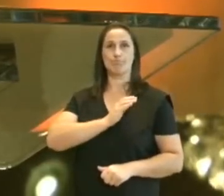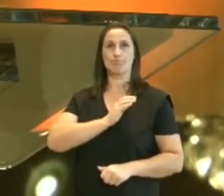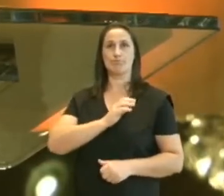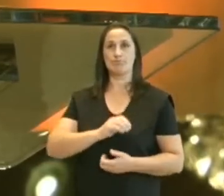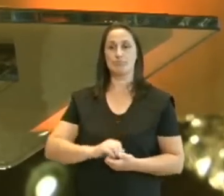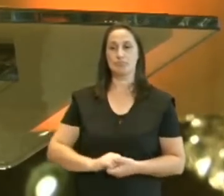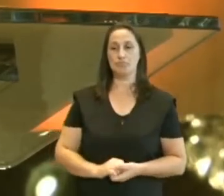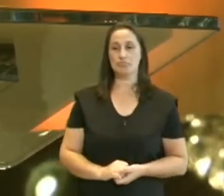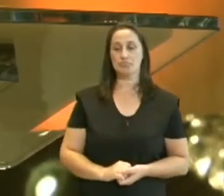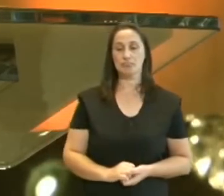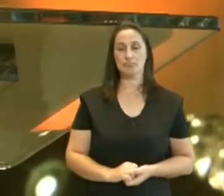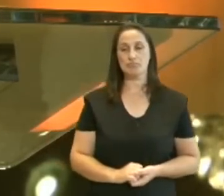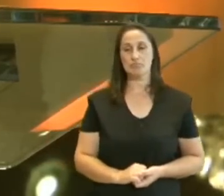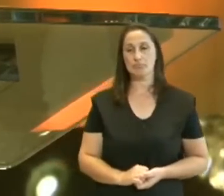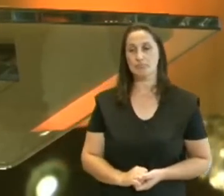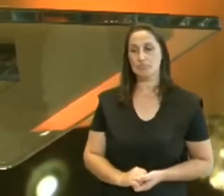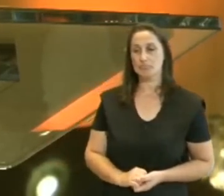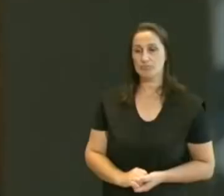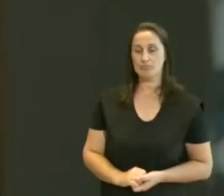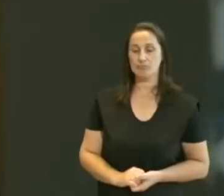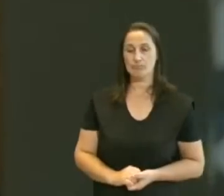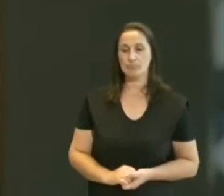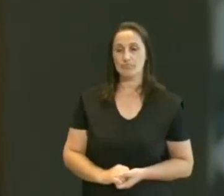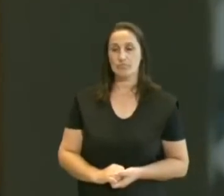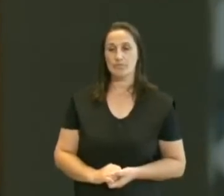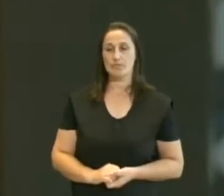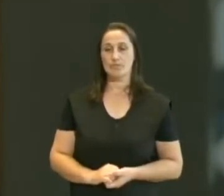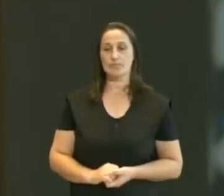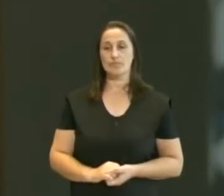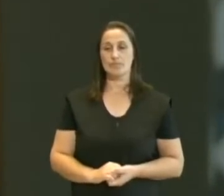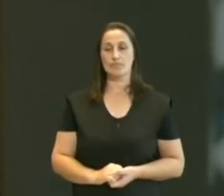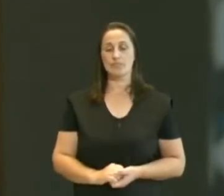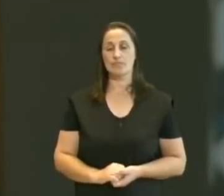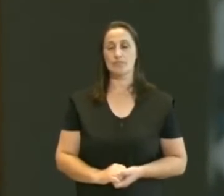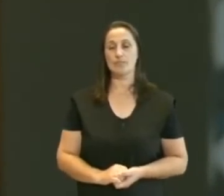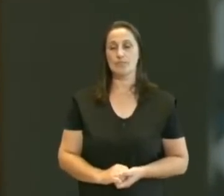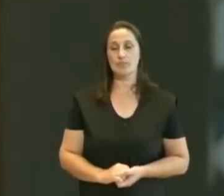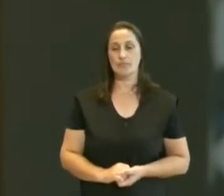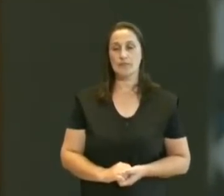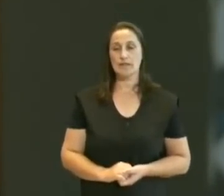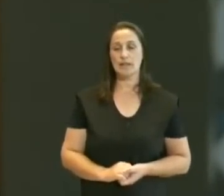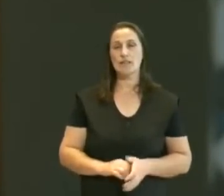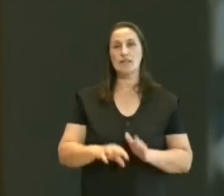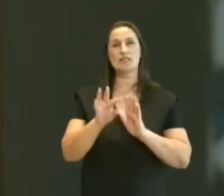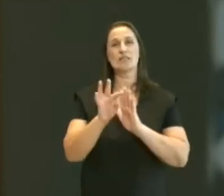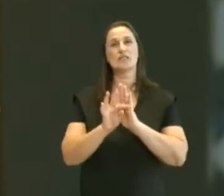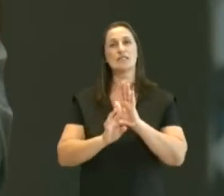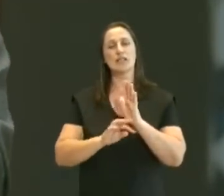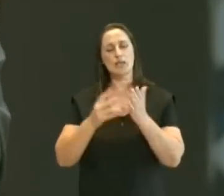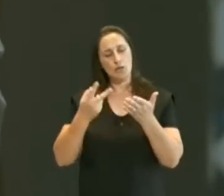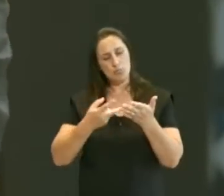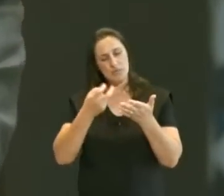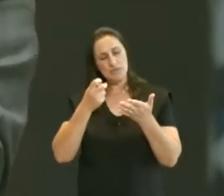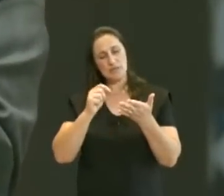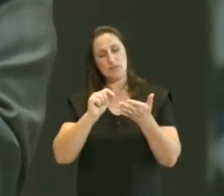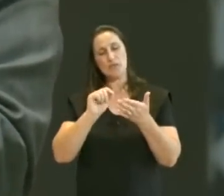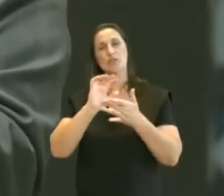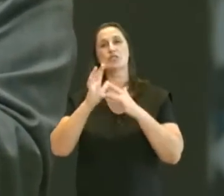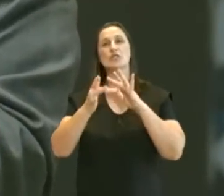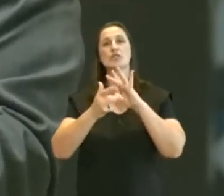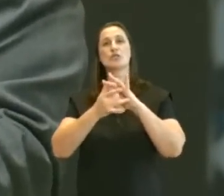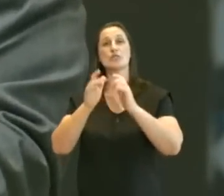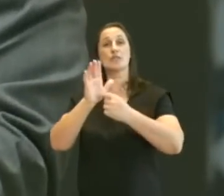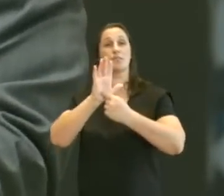Quando eu olho para esse texto, eu descubro que Jesus se apresenta aqui, hoje, agora, para mim, para